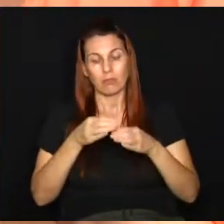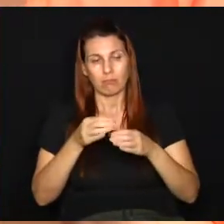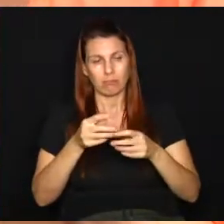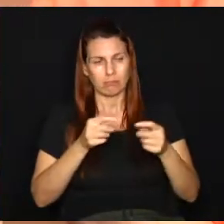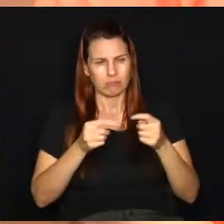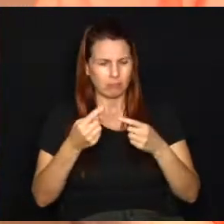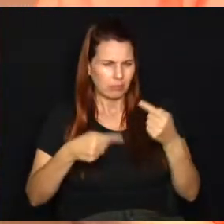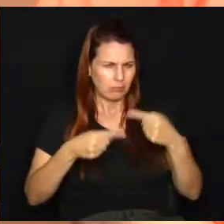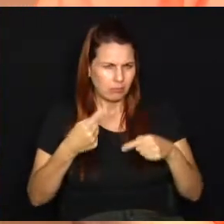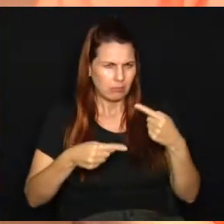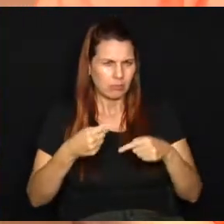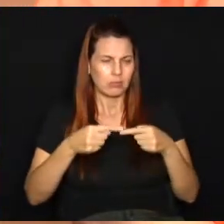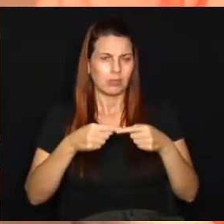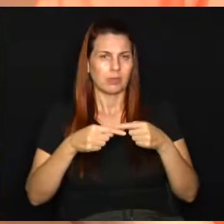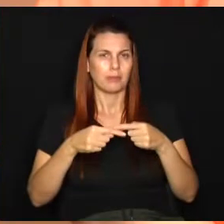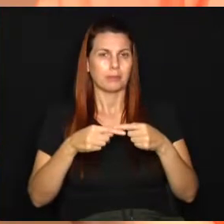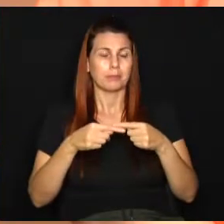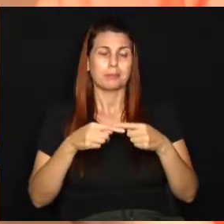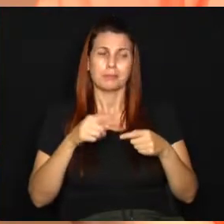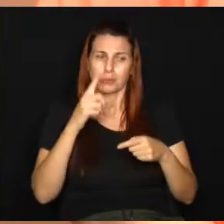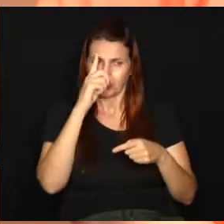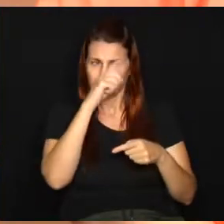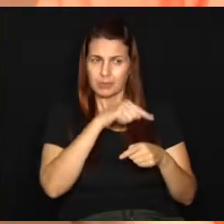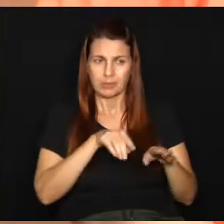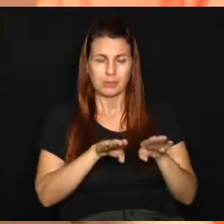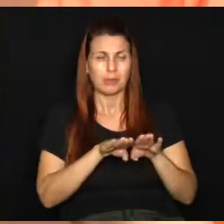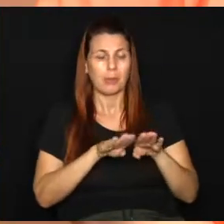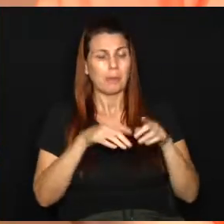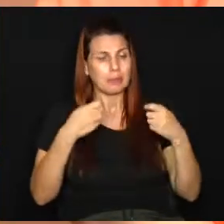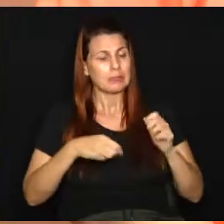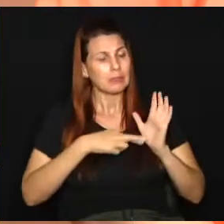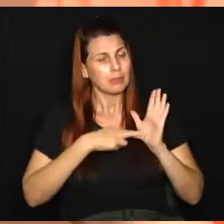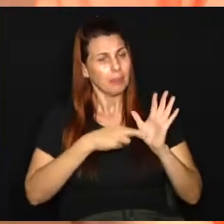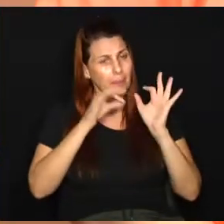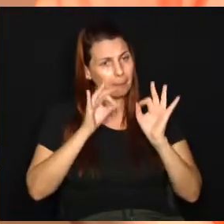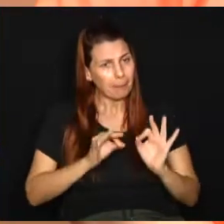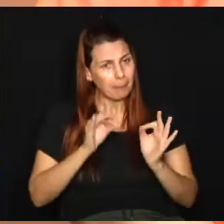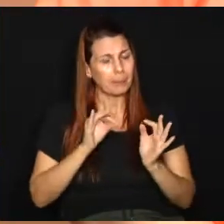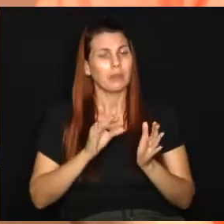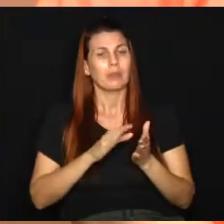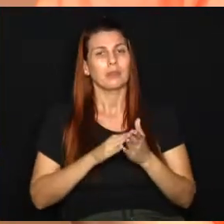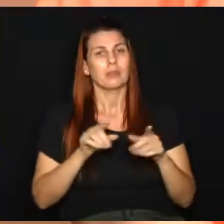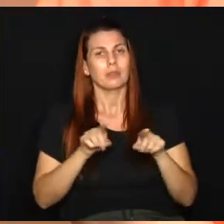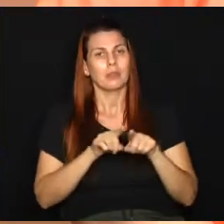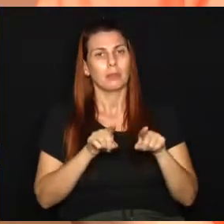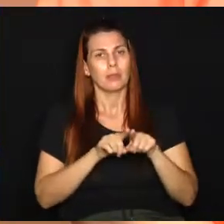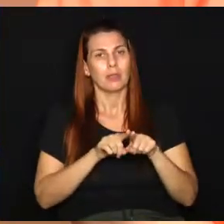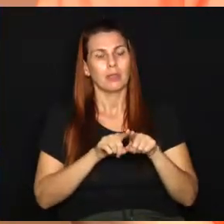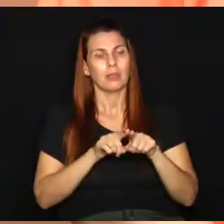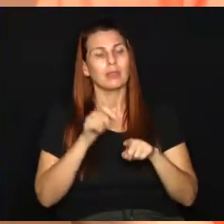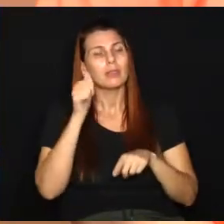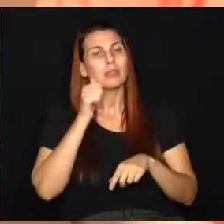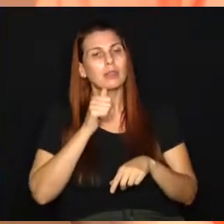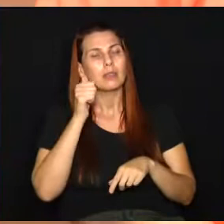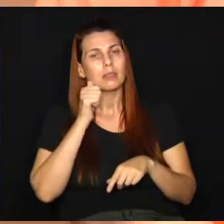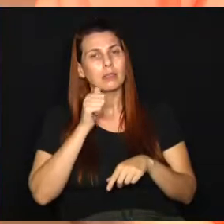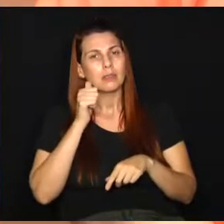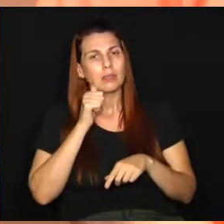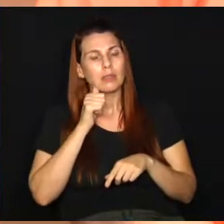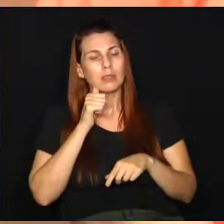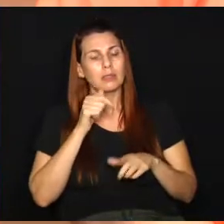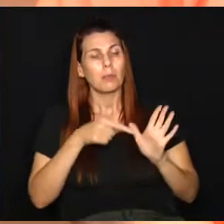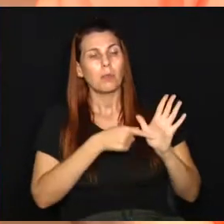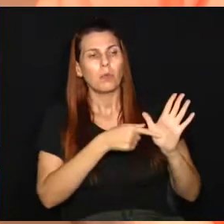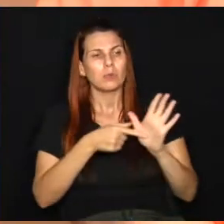demanda histórica das mulheres. Então, é uma questão de representatividade, mas é também uma questão do programa que as mulheres têm